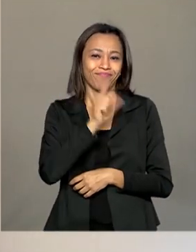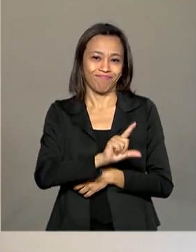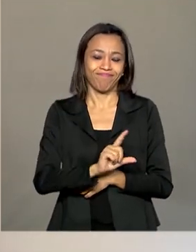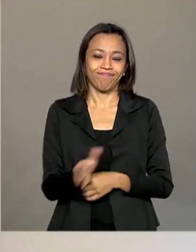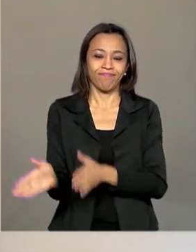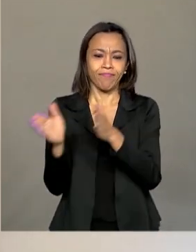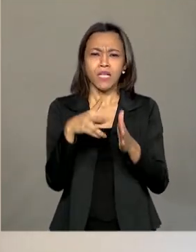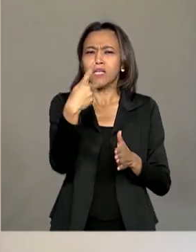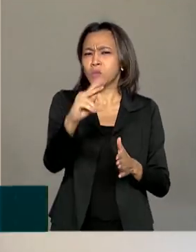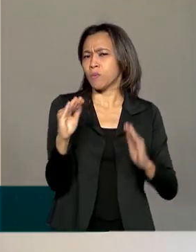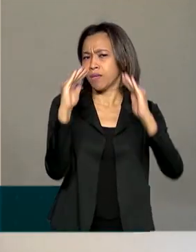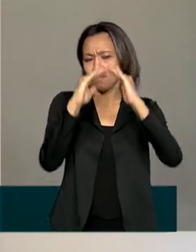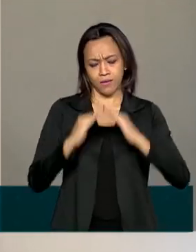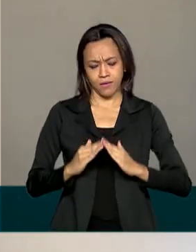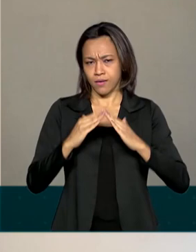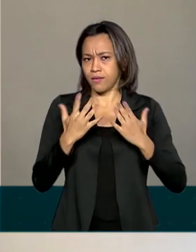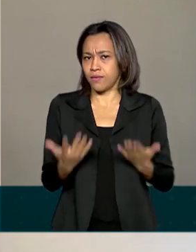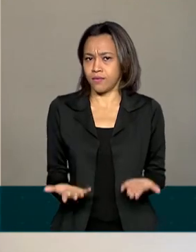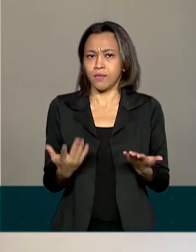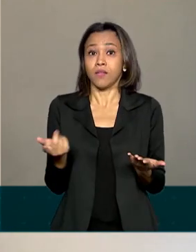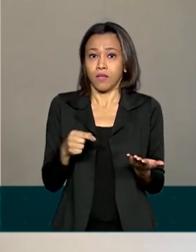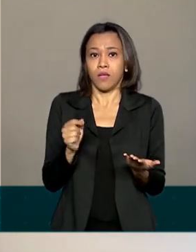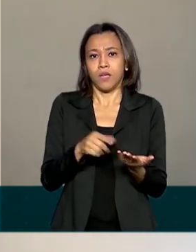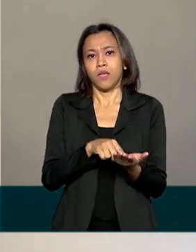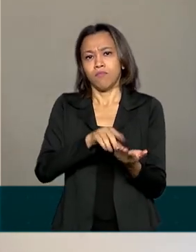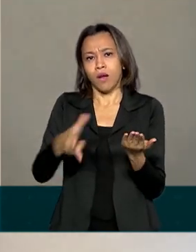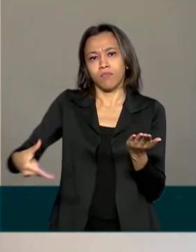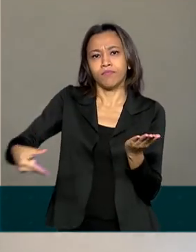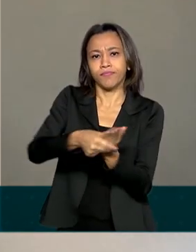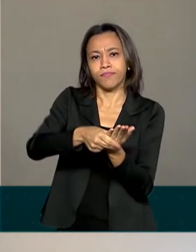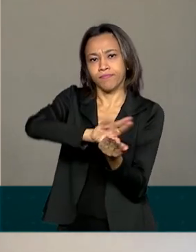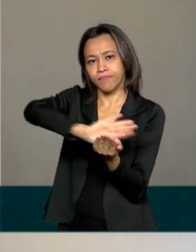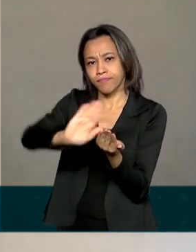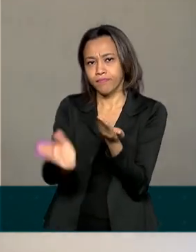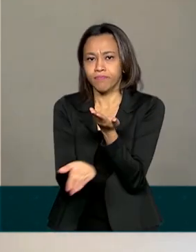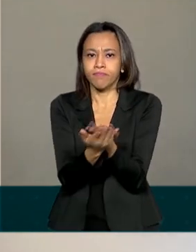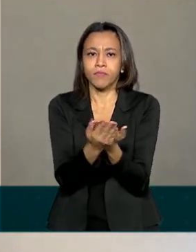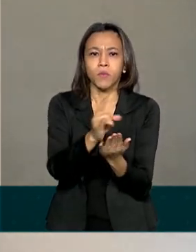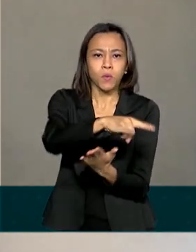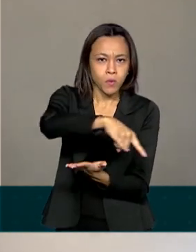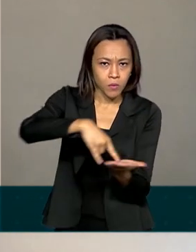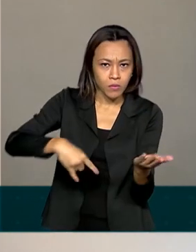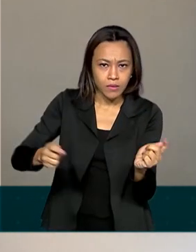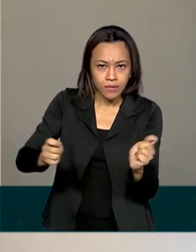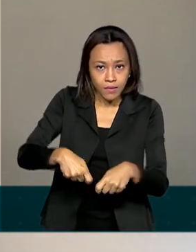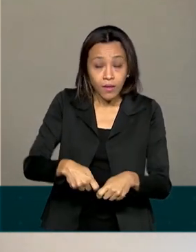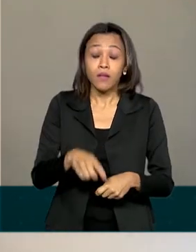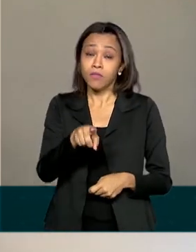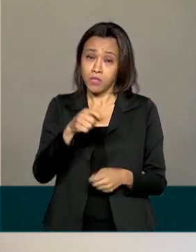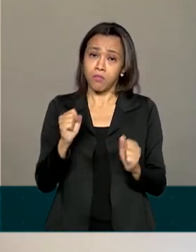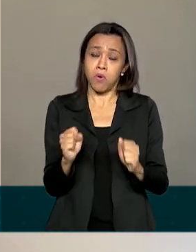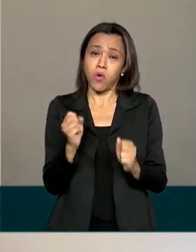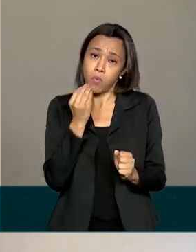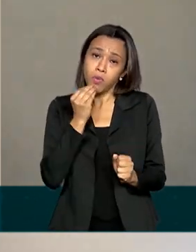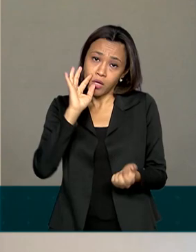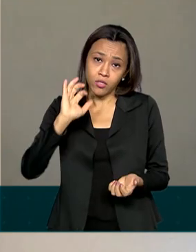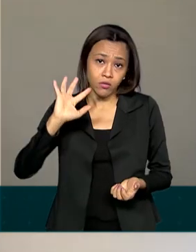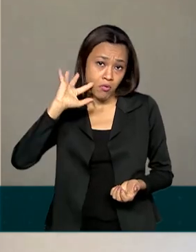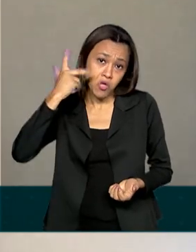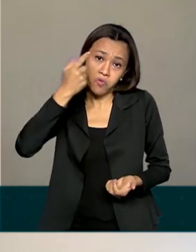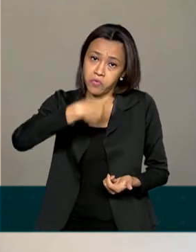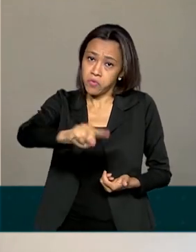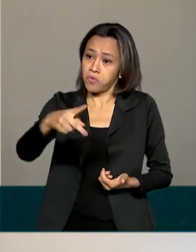sua própria casa, tem um espaço inclusive para anexar documentos, e aí você pode ter a oportunidade de resolver a sua demanda